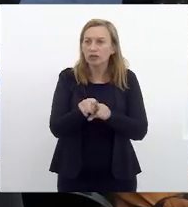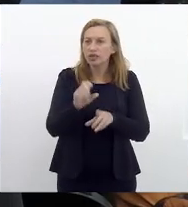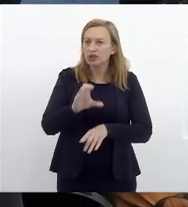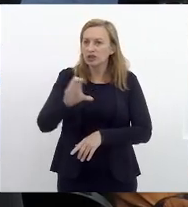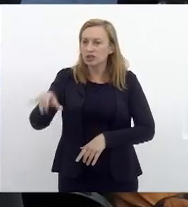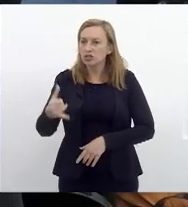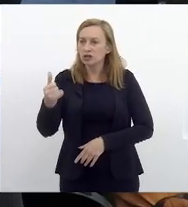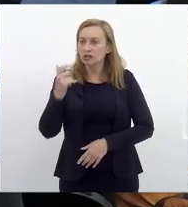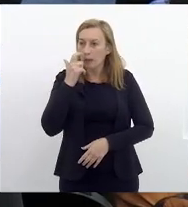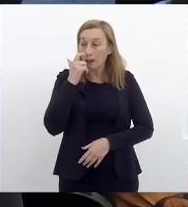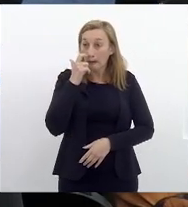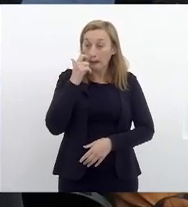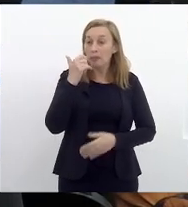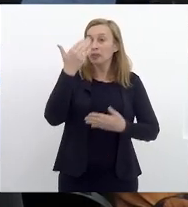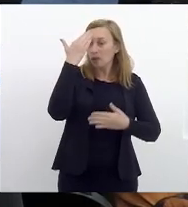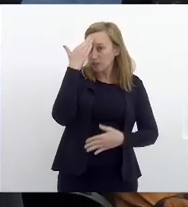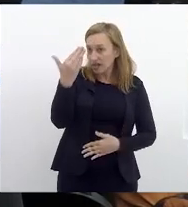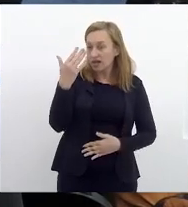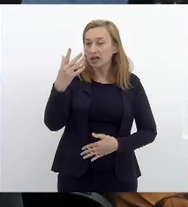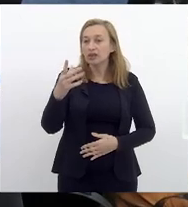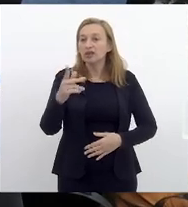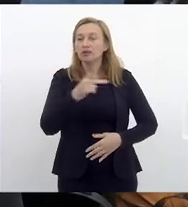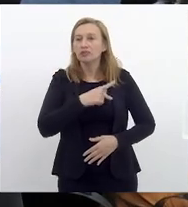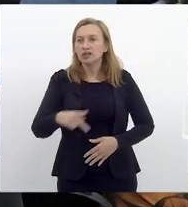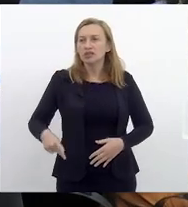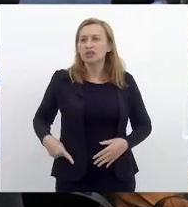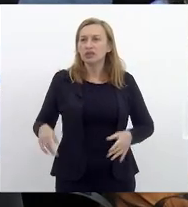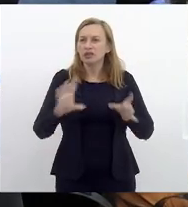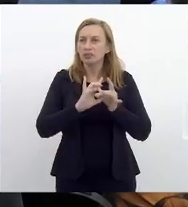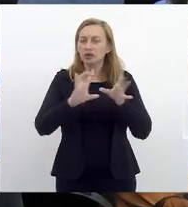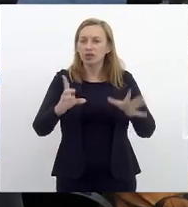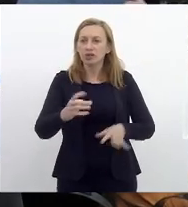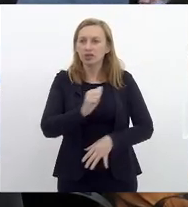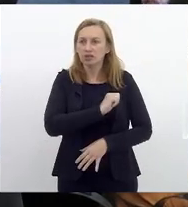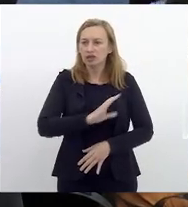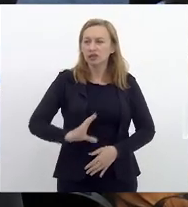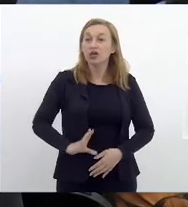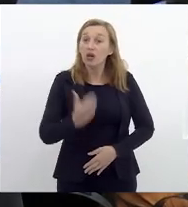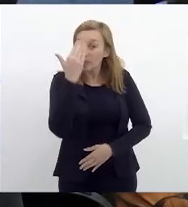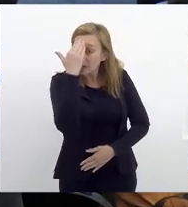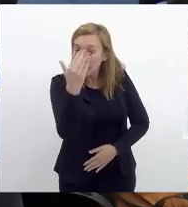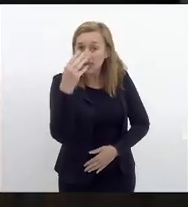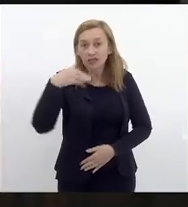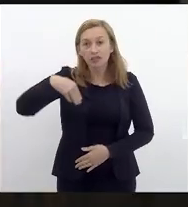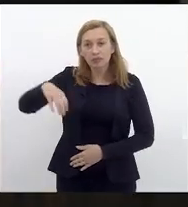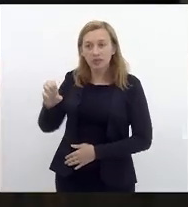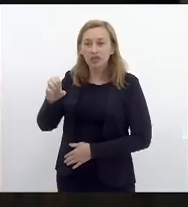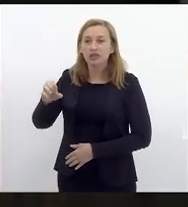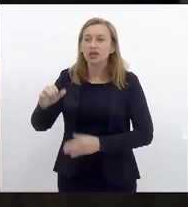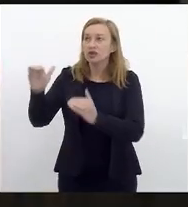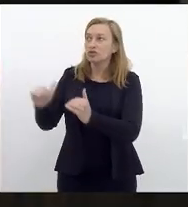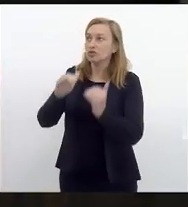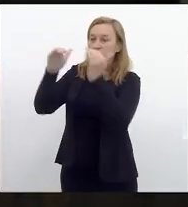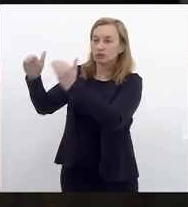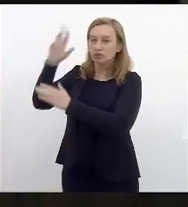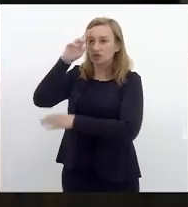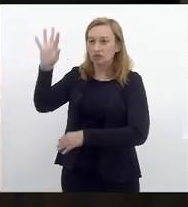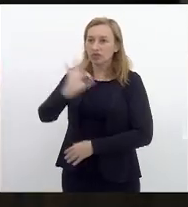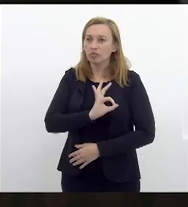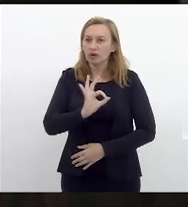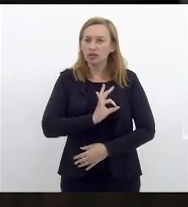Obrigado, presidente democrático André Siciliano. Obrigado, Mink. Deputado subintendente Bernardo, quer